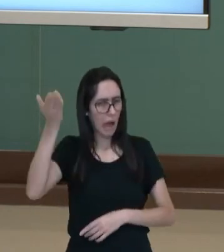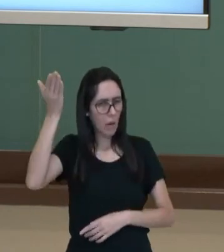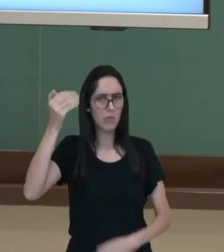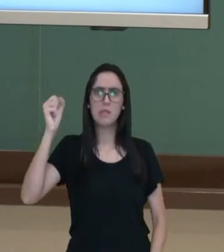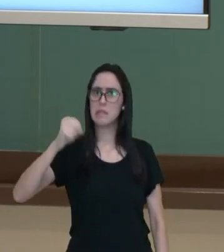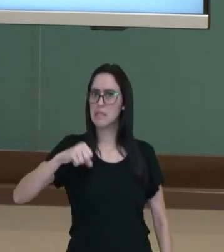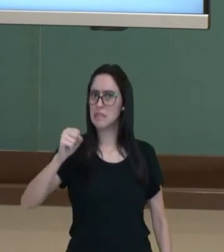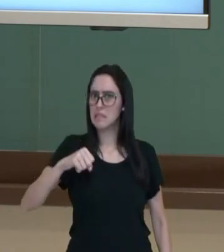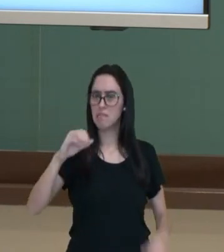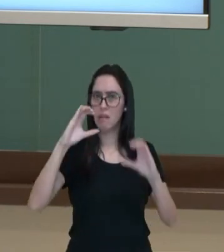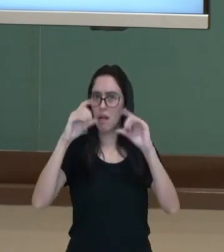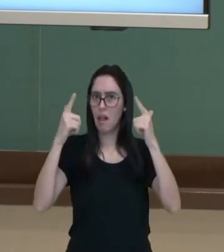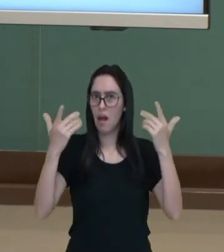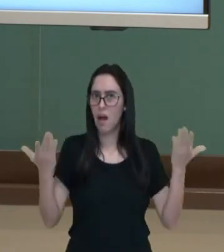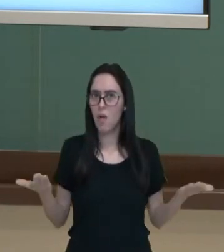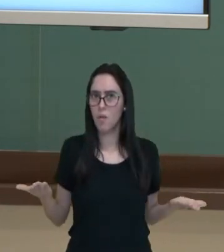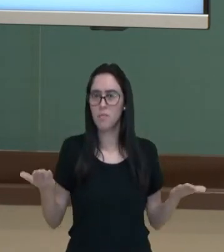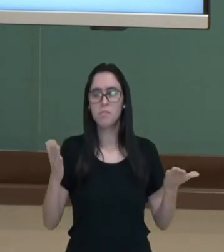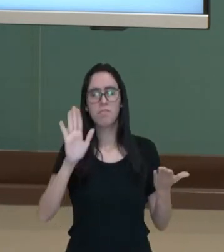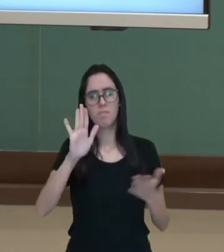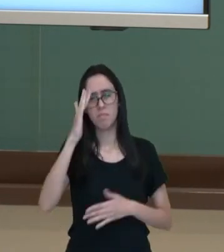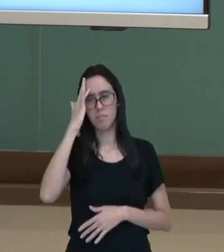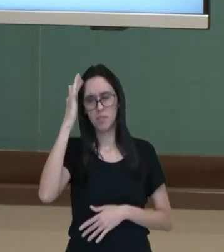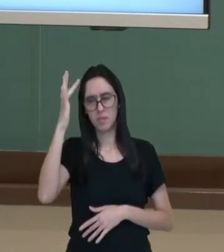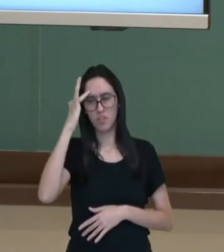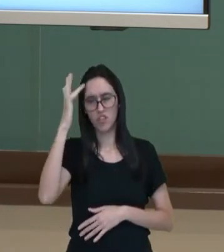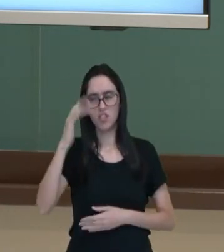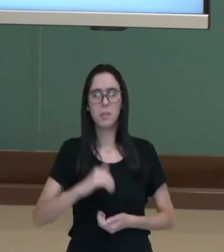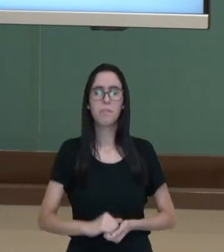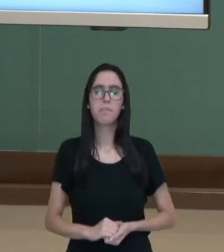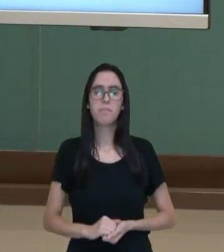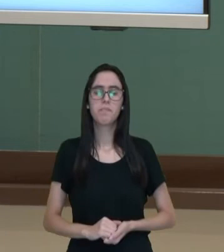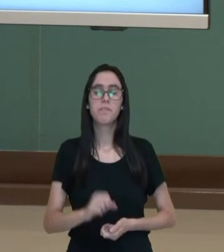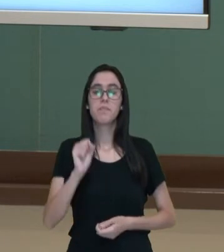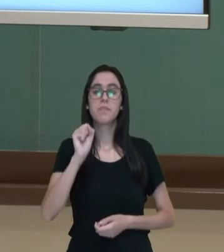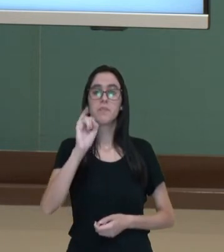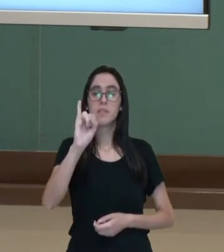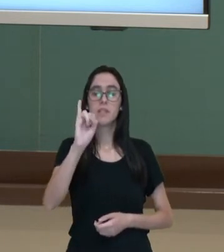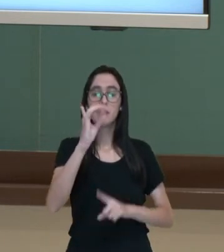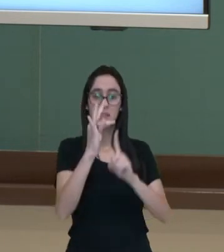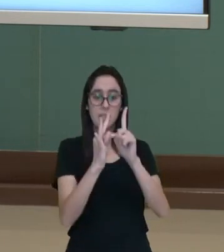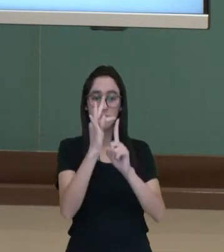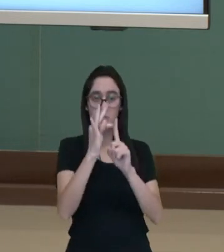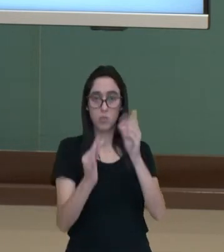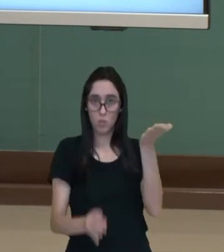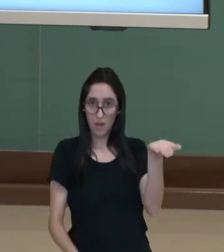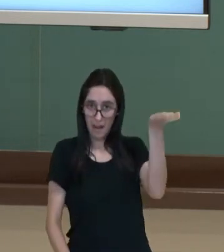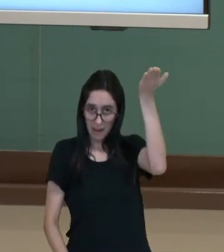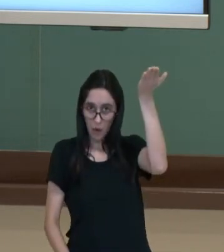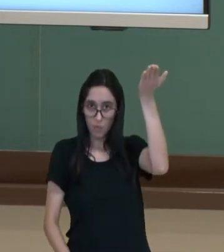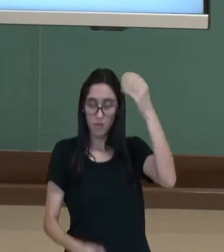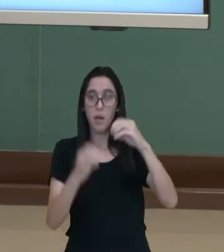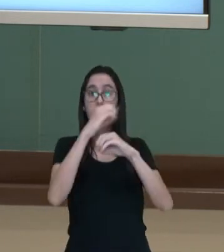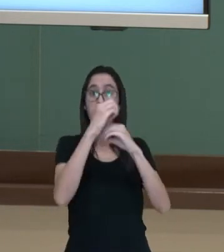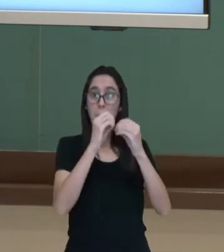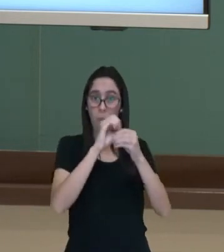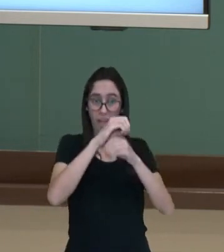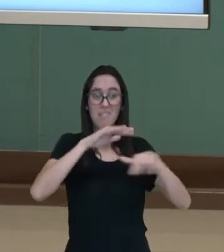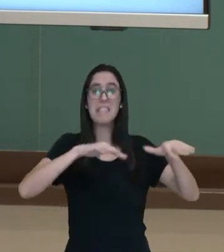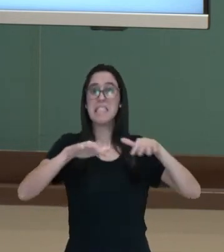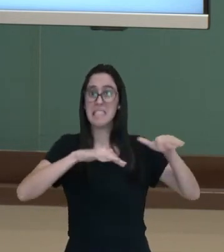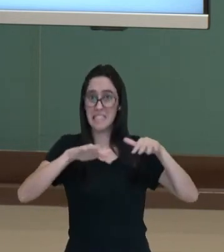que sim. Galera, vamos pensar no seguinte. Se a temperatura é elevada, a agitação também é